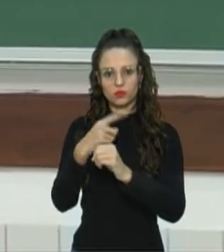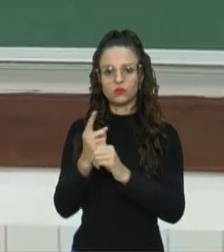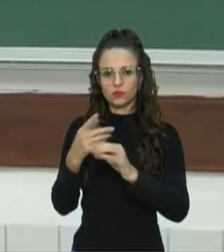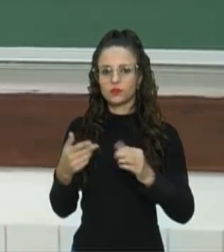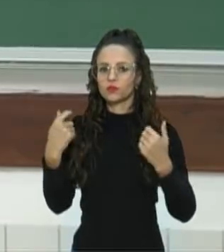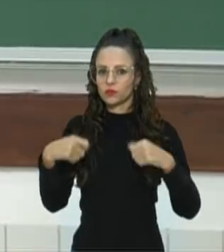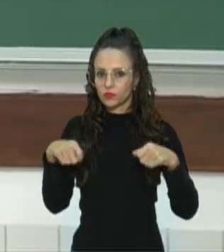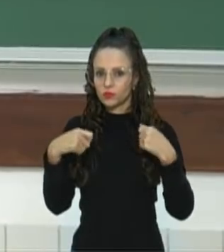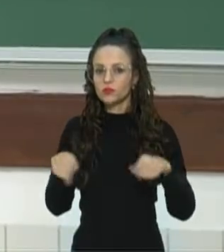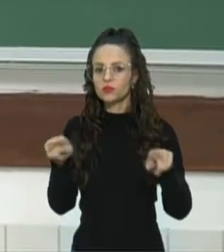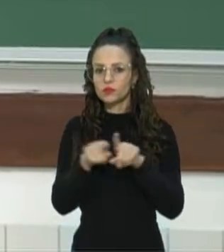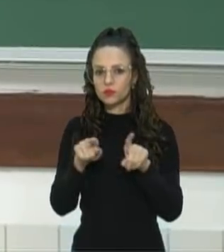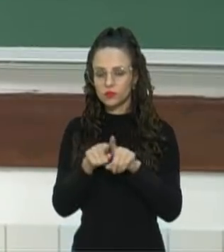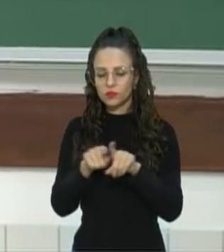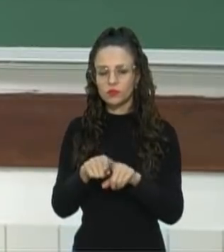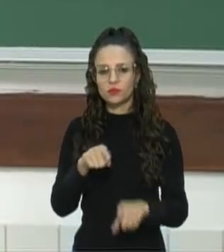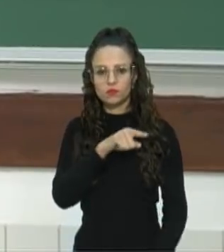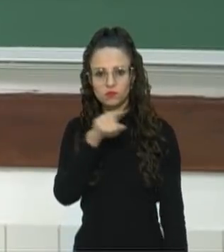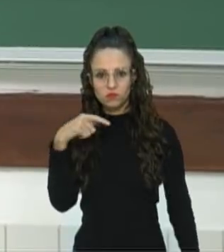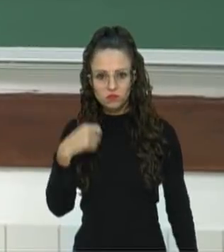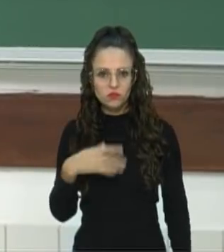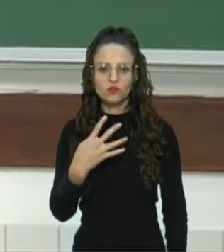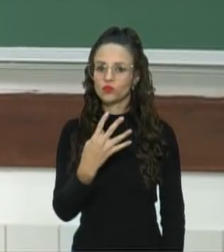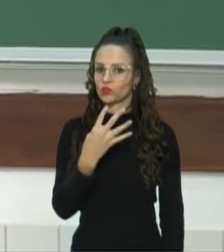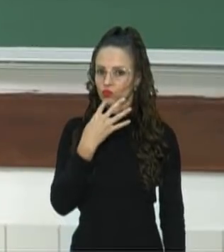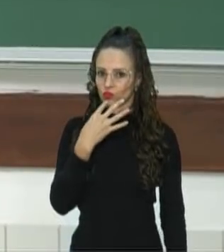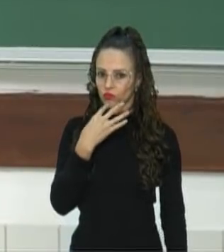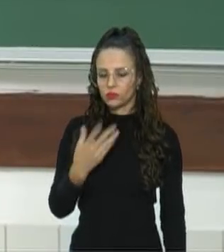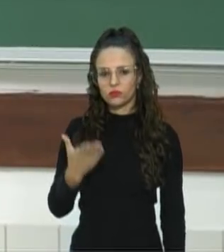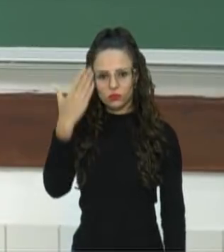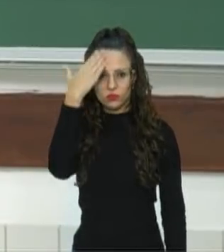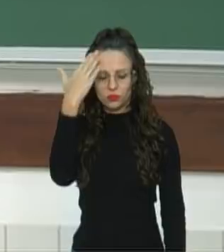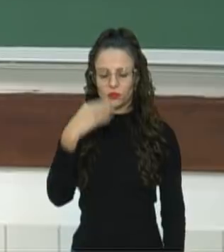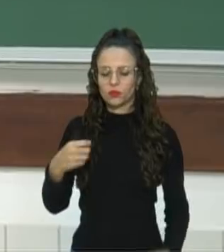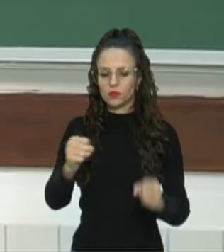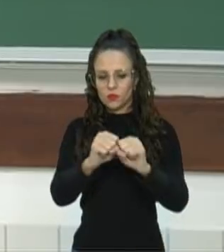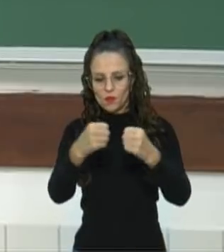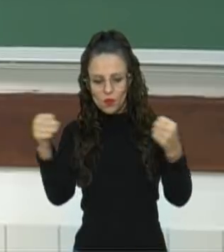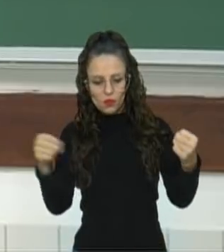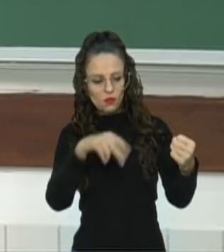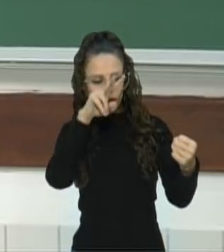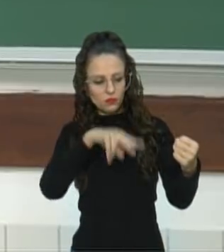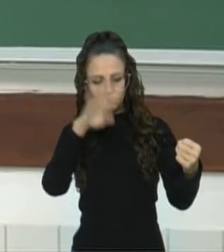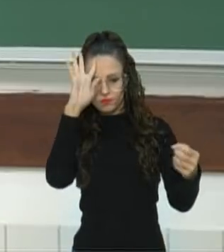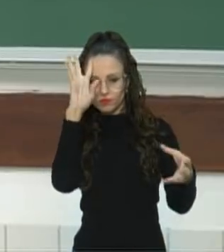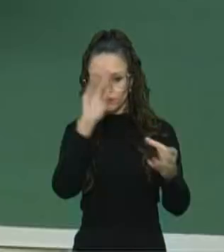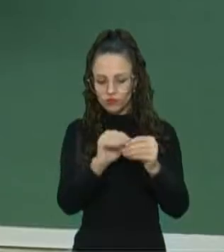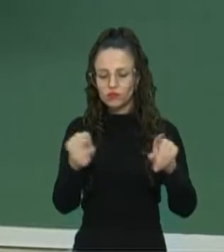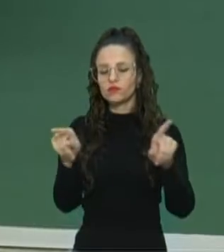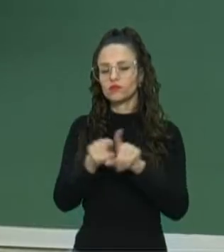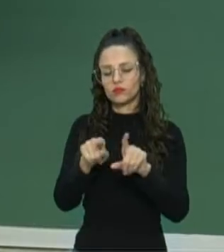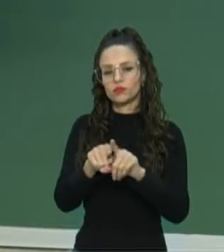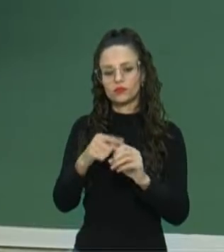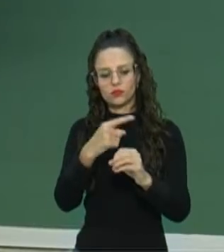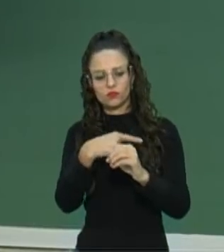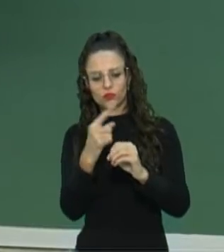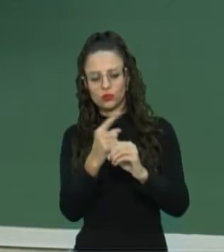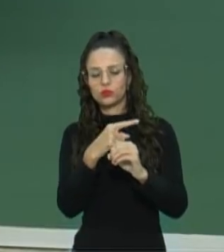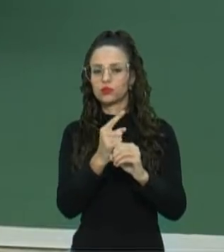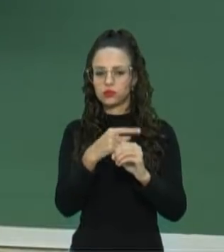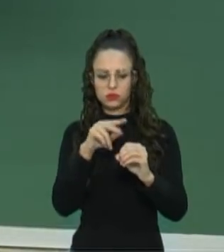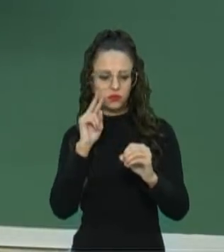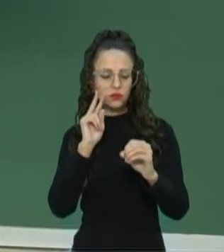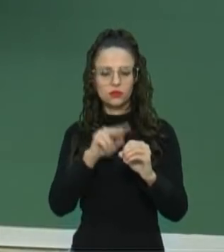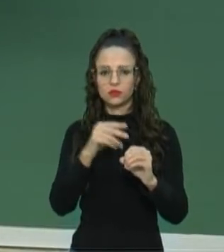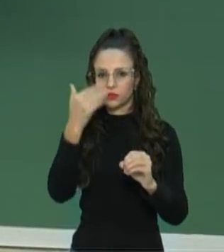extremamente necessária. Então, você ter conhecimento de leitura de mapa, ter conhecimento de leitura de bússola também é essencial, né? Se